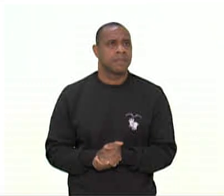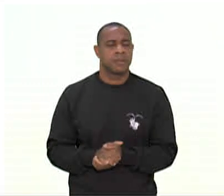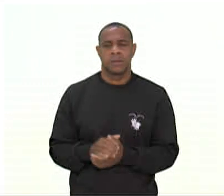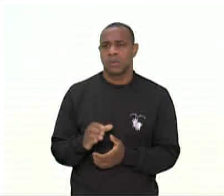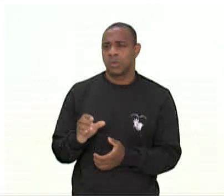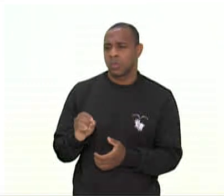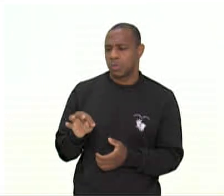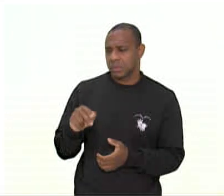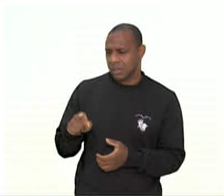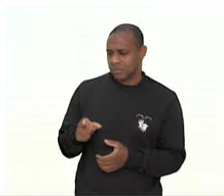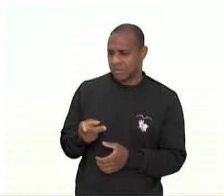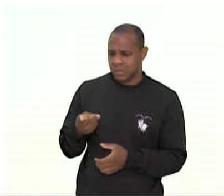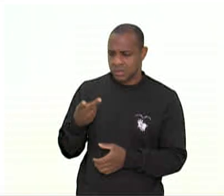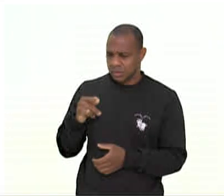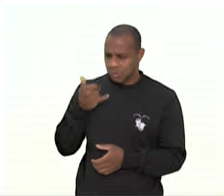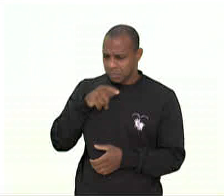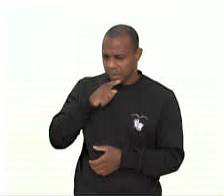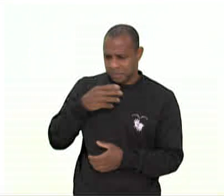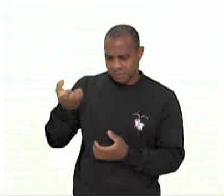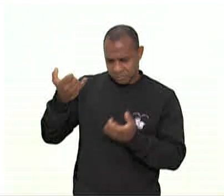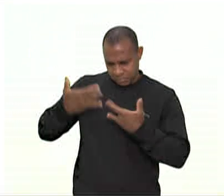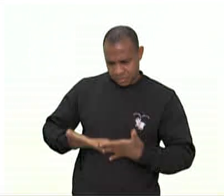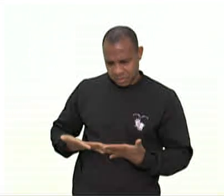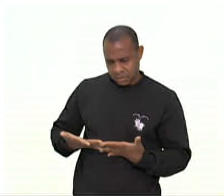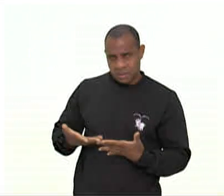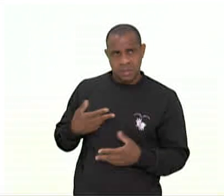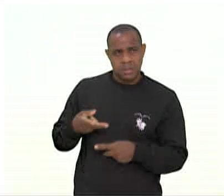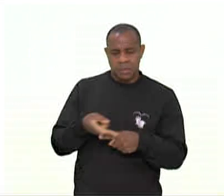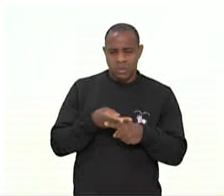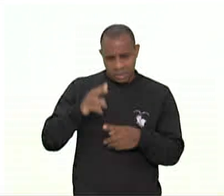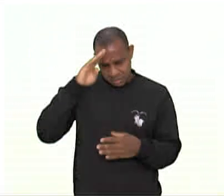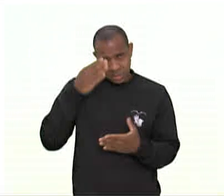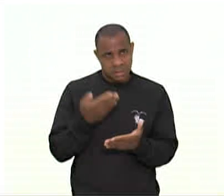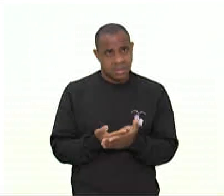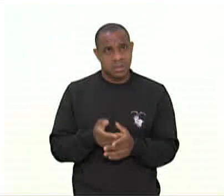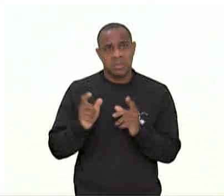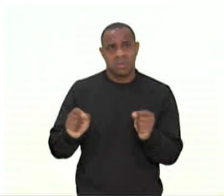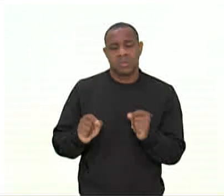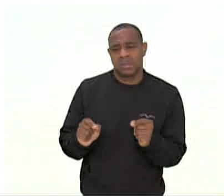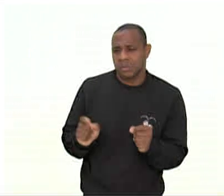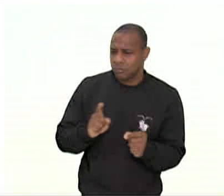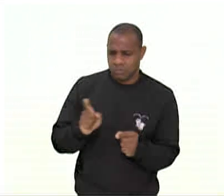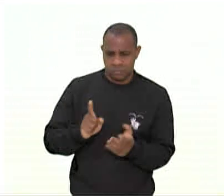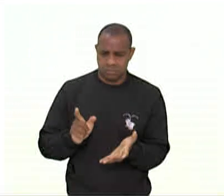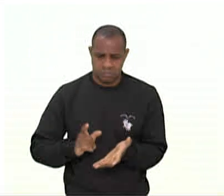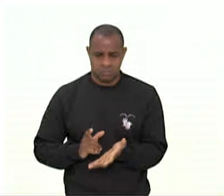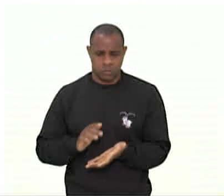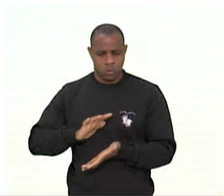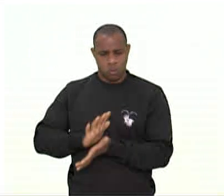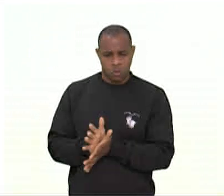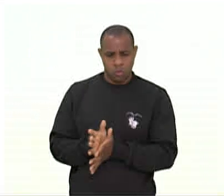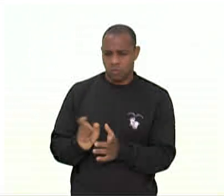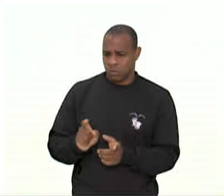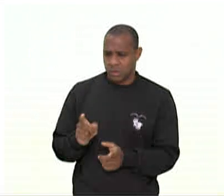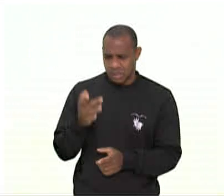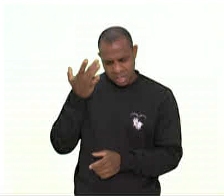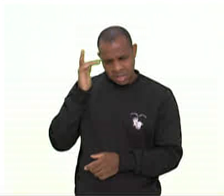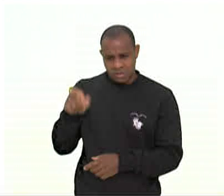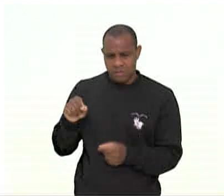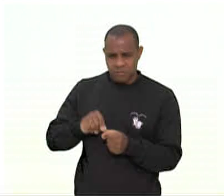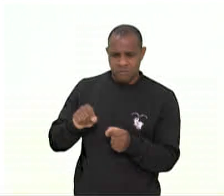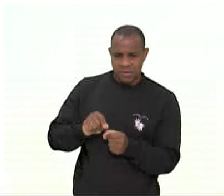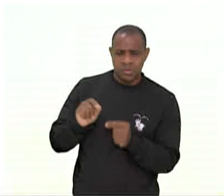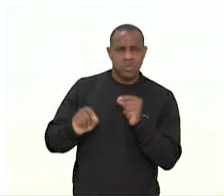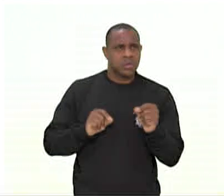Otávio, seu pai me falou sobre isso, ele também procura acreditar que não foi por covardia. Ele acha que você até teve